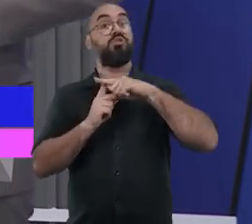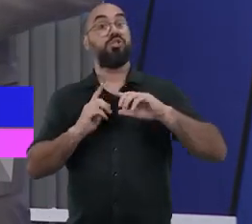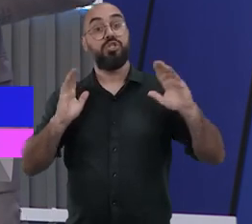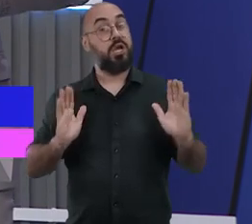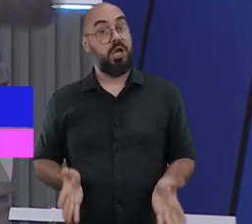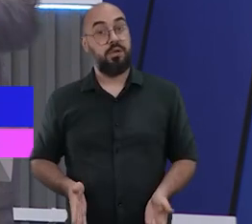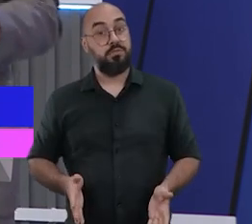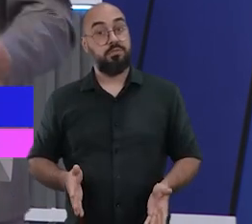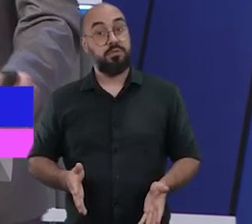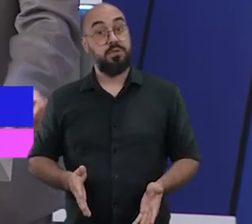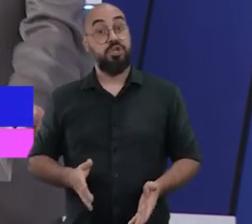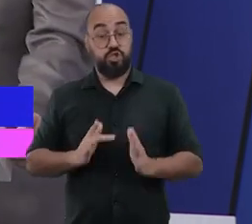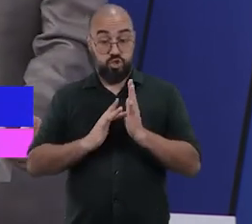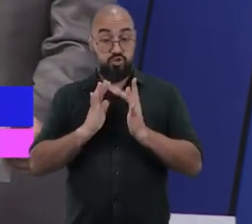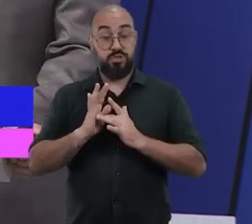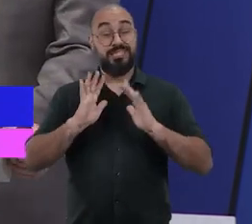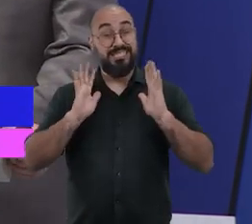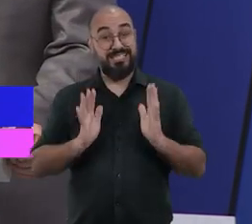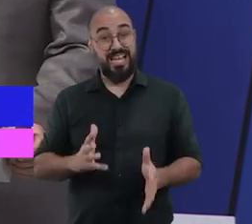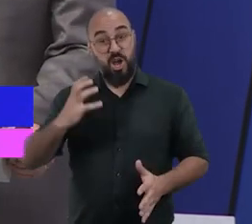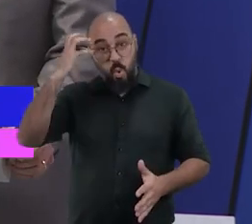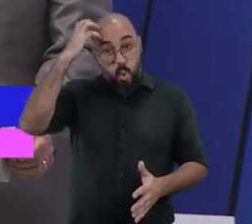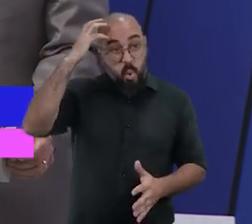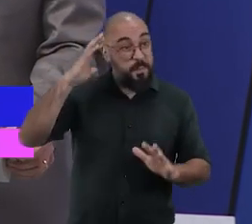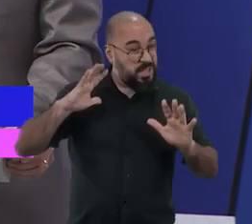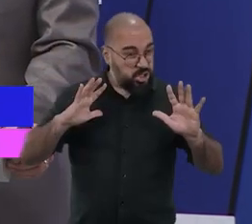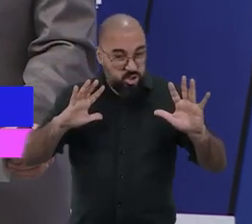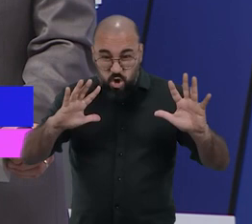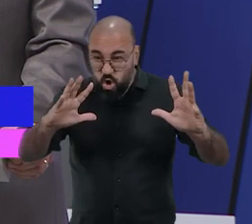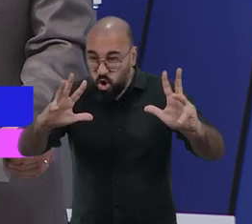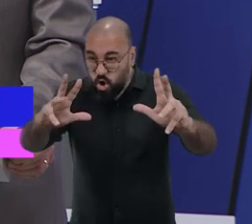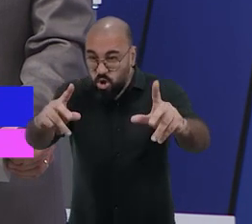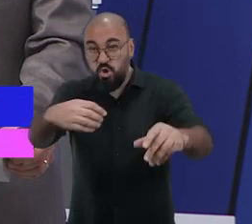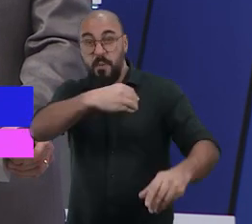toda a nossa culpa, assumiu todo o nosso pecado. E fica